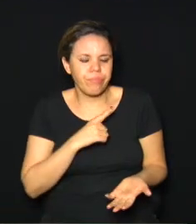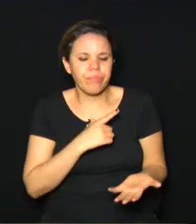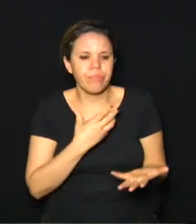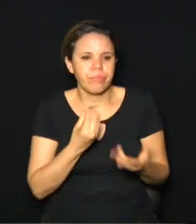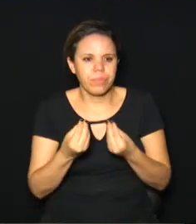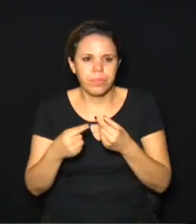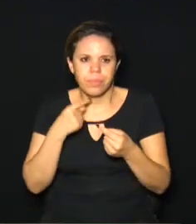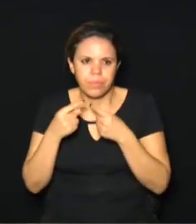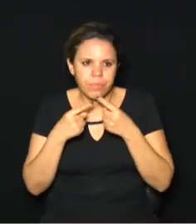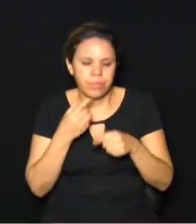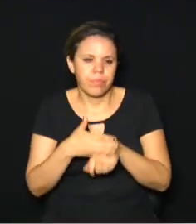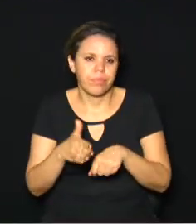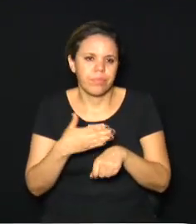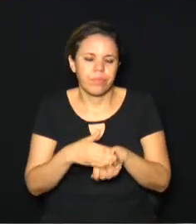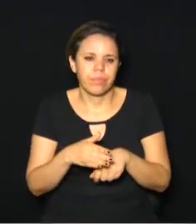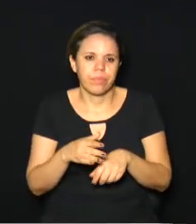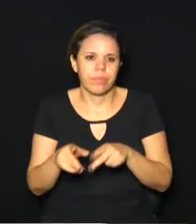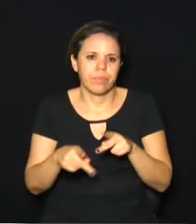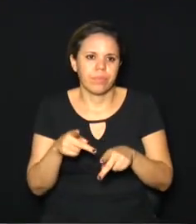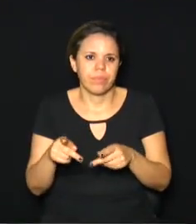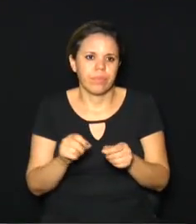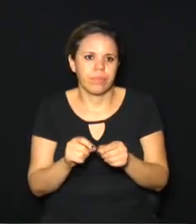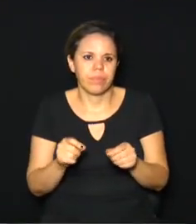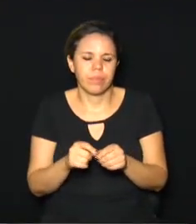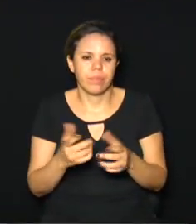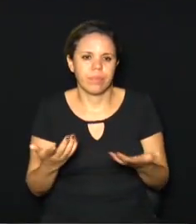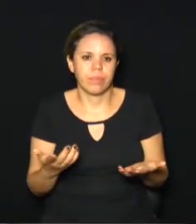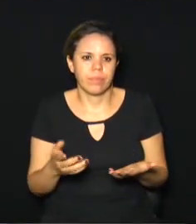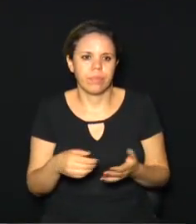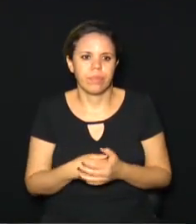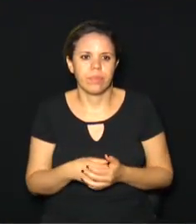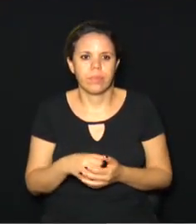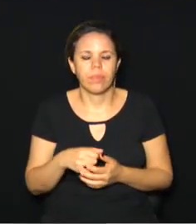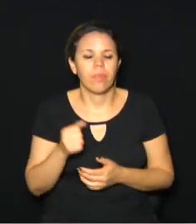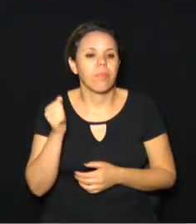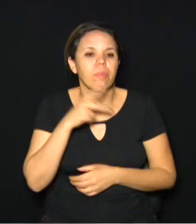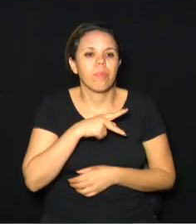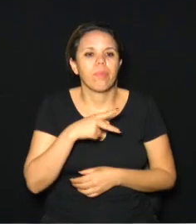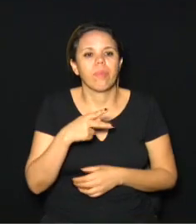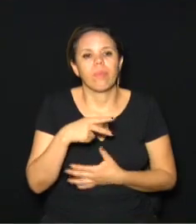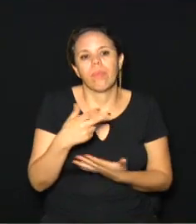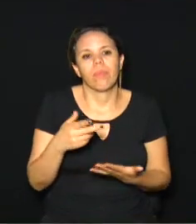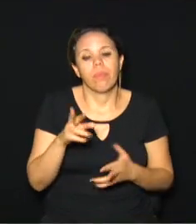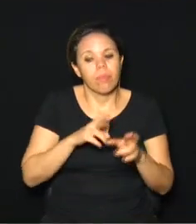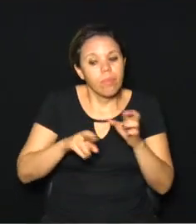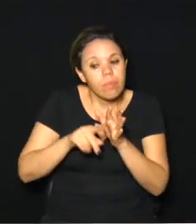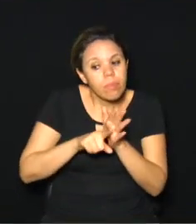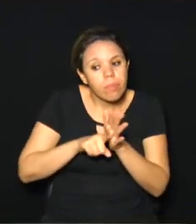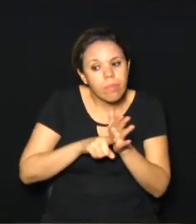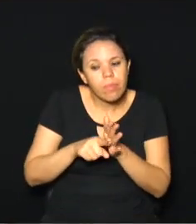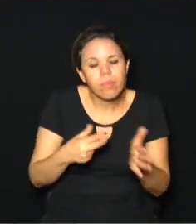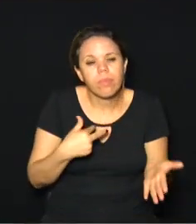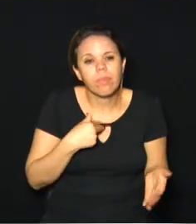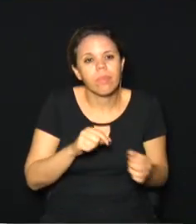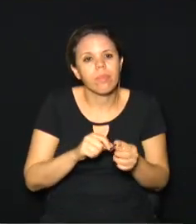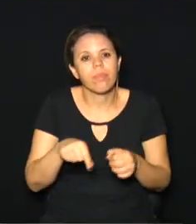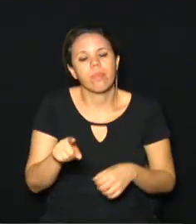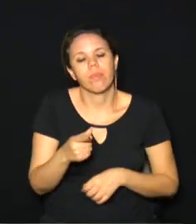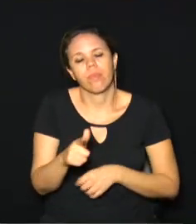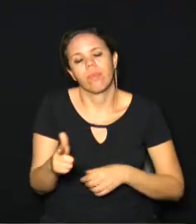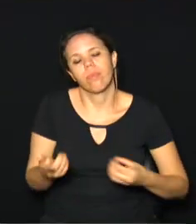questões práticas, por exemplo, inspeções, nós estamos suspensas inspeções, né? Não dá para fazer uma inspeção. Você não tem, além de você não